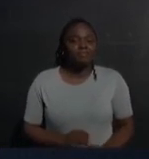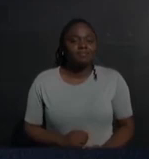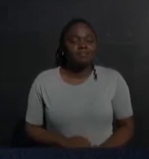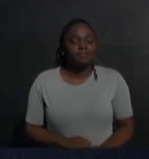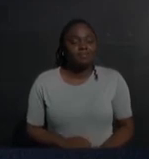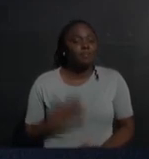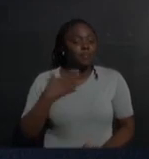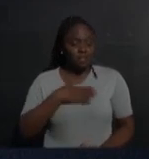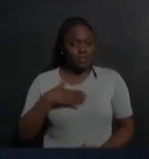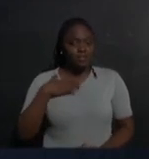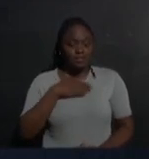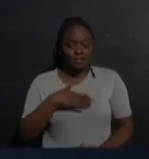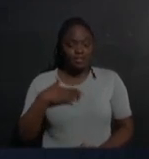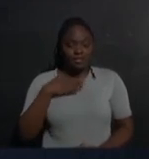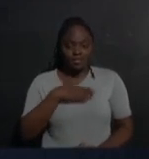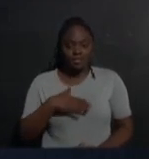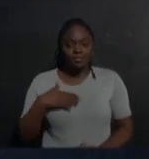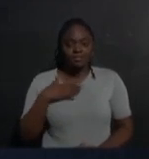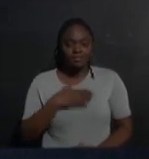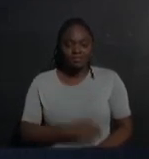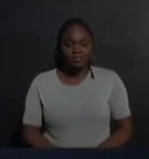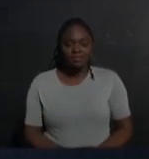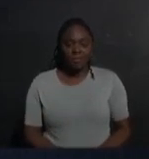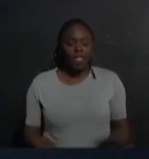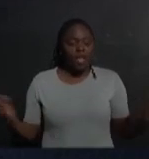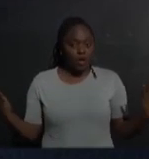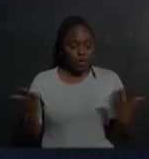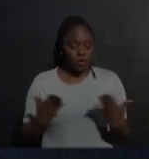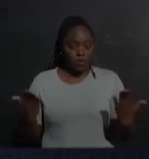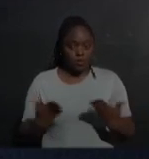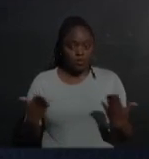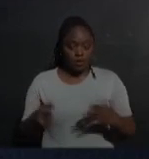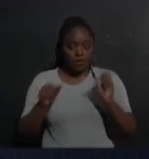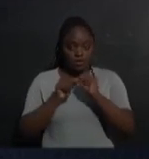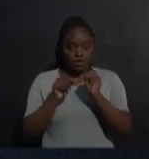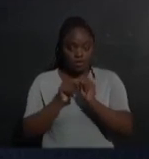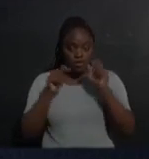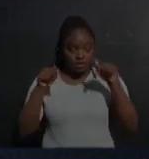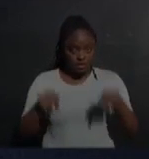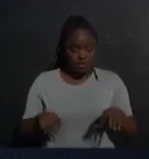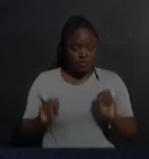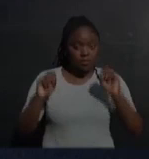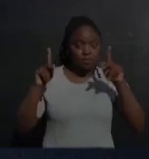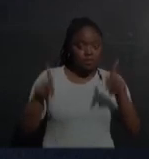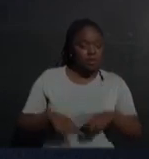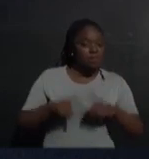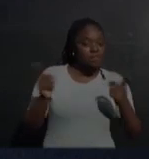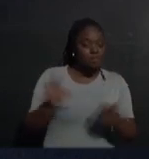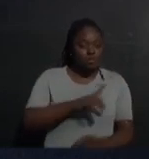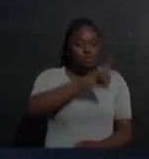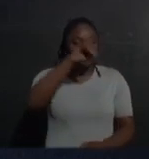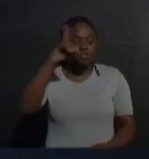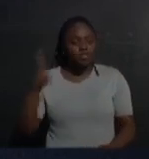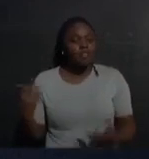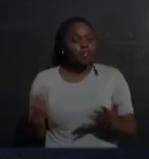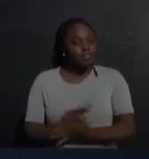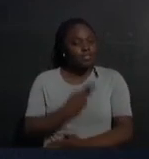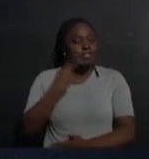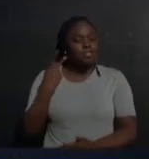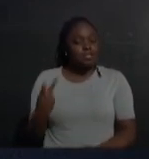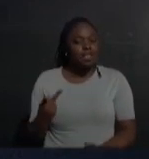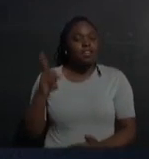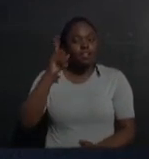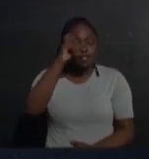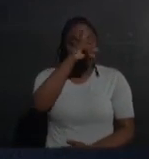Eu gosto. Hoje, o que você fizer por alguém aqui, gente, está valendo. Mas vai chegar o dia que esse país vai estar tão próspero que vai ser difícil